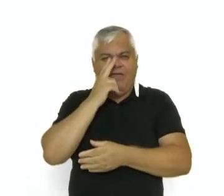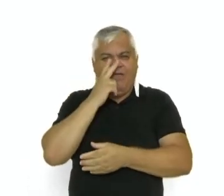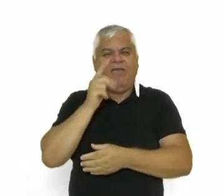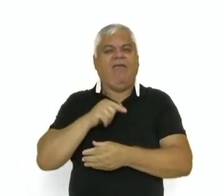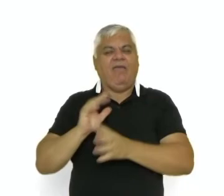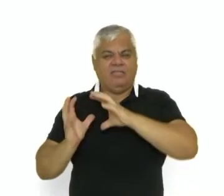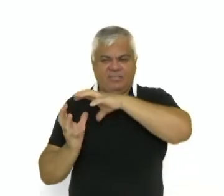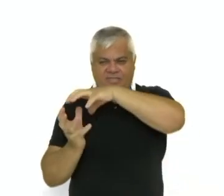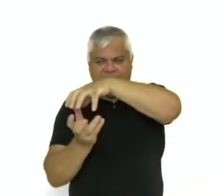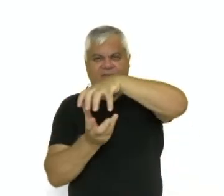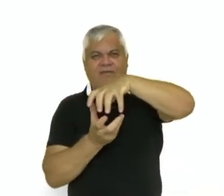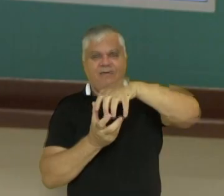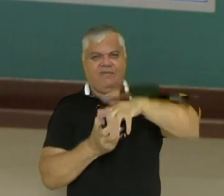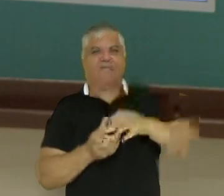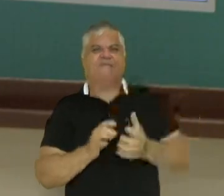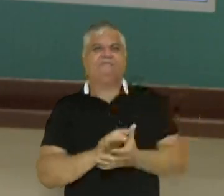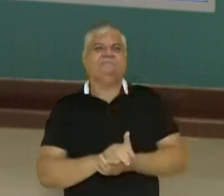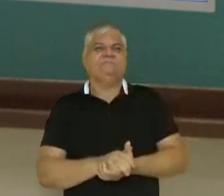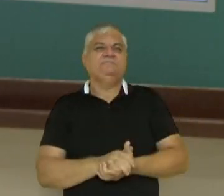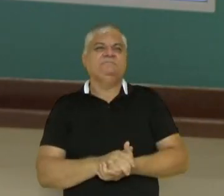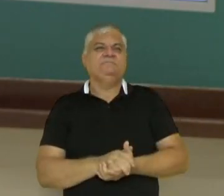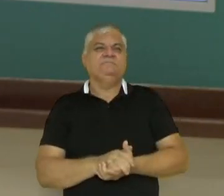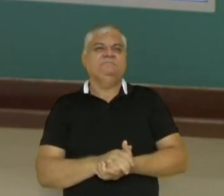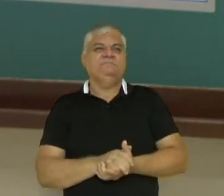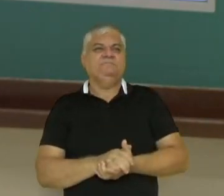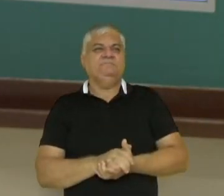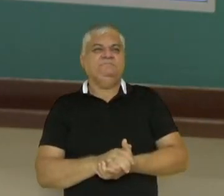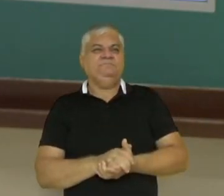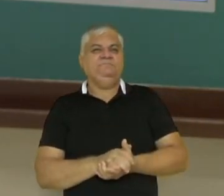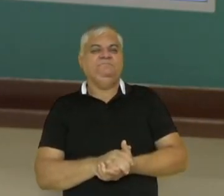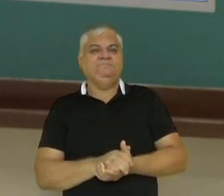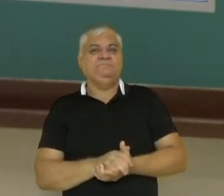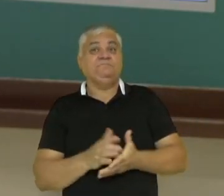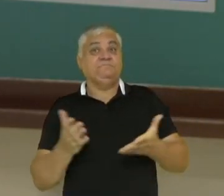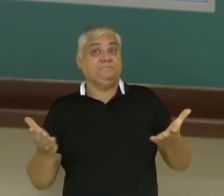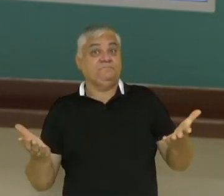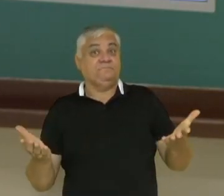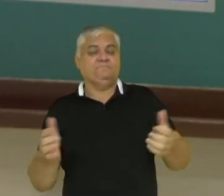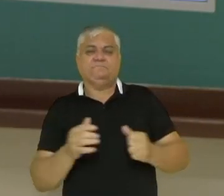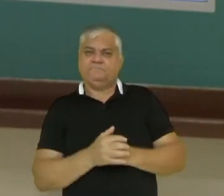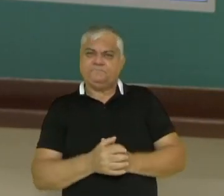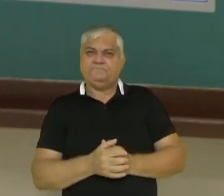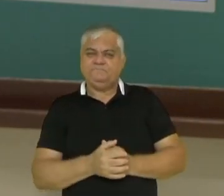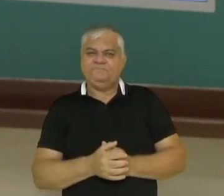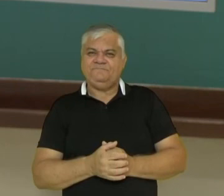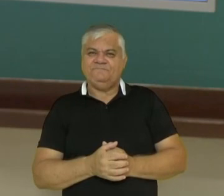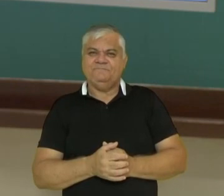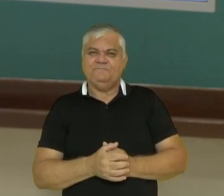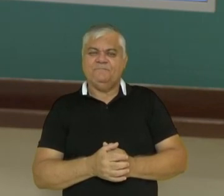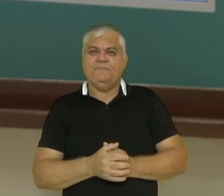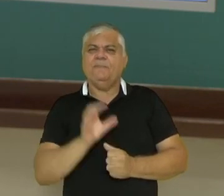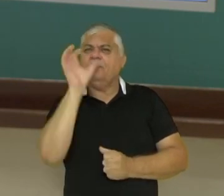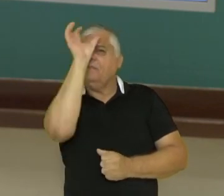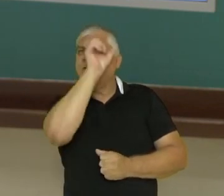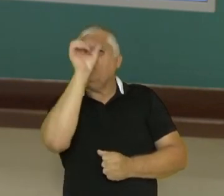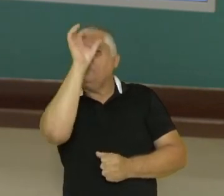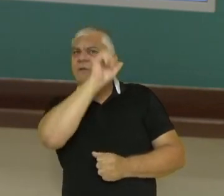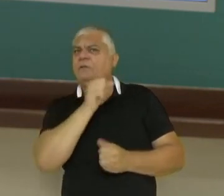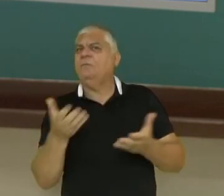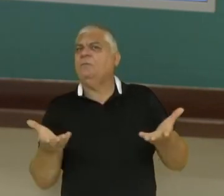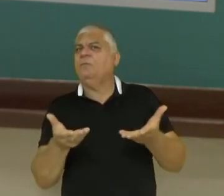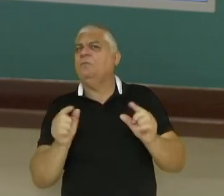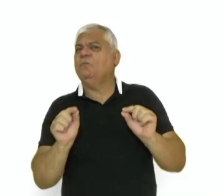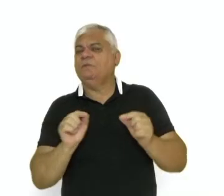sabiam realmente essa questão aí. Bem, beleza. Meus queridos, o que vimos hoje? Vamos lá